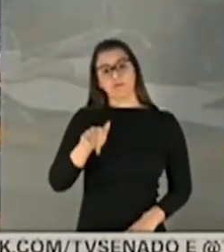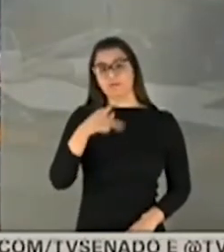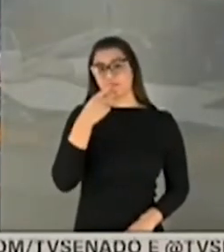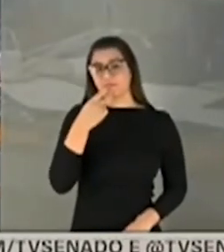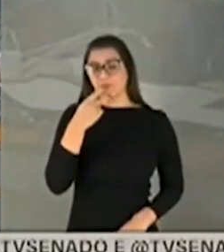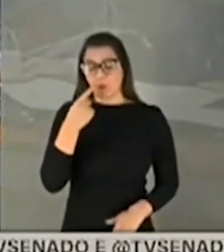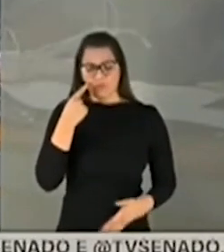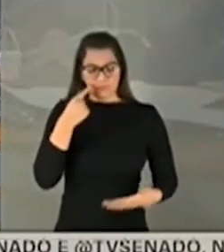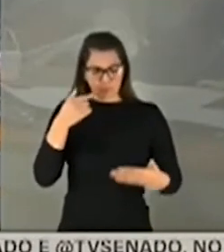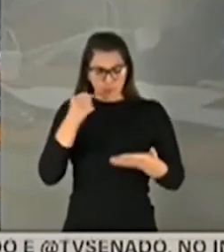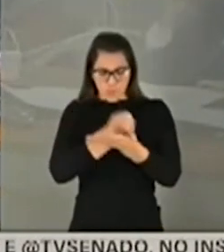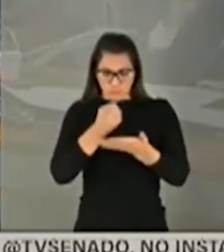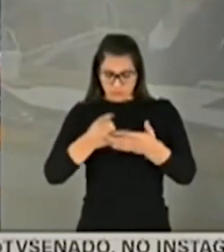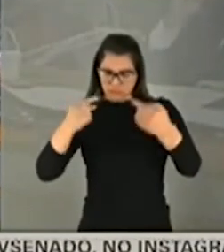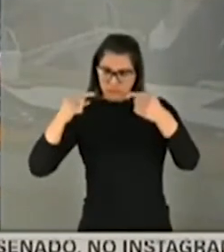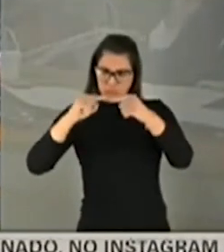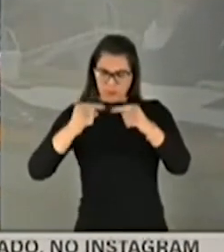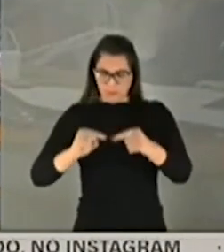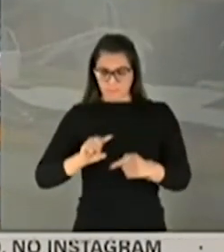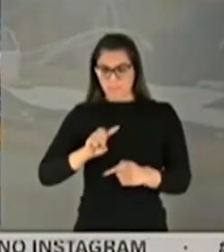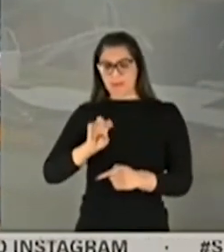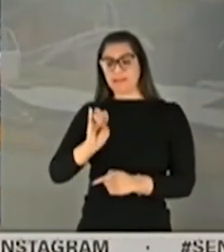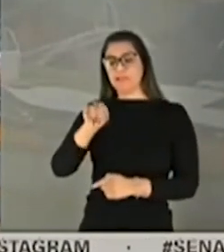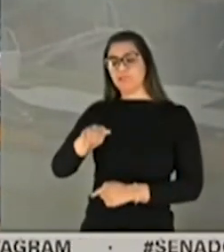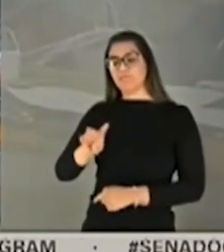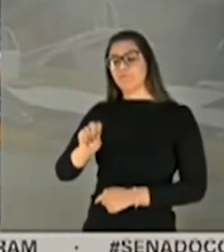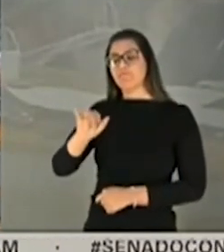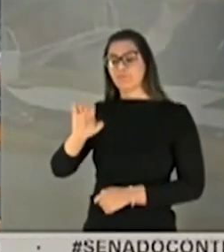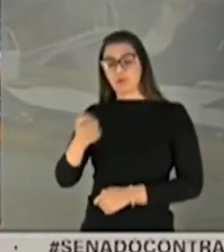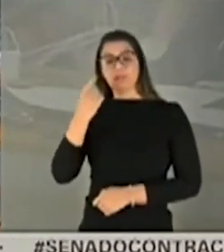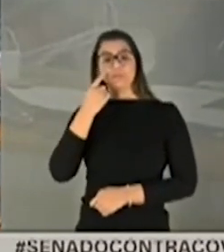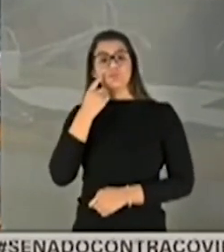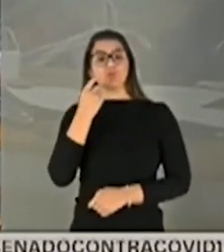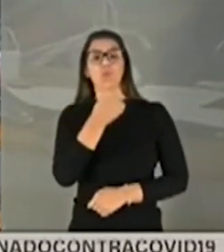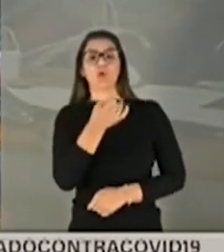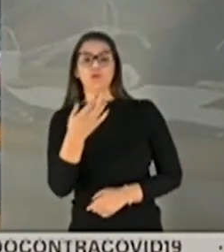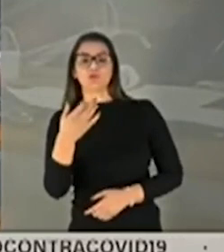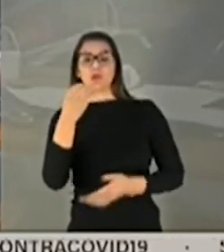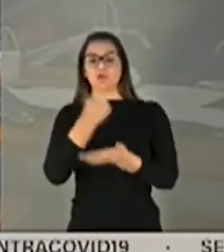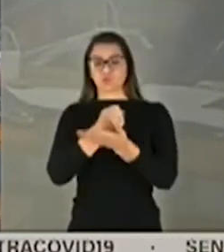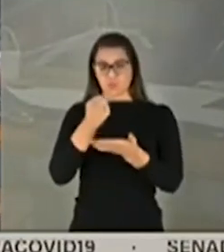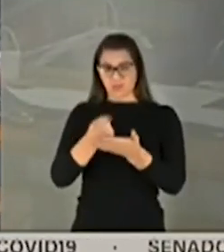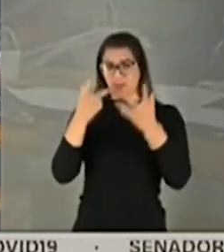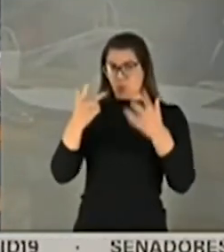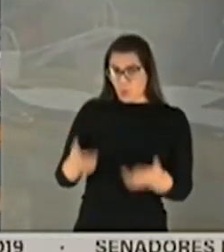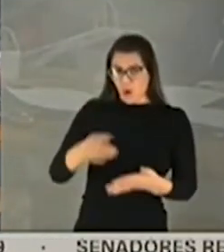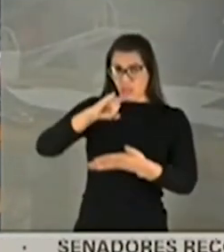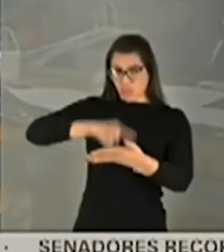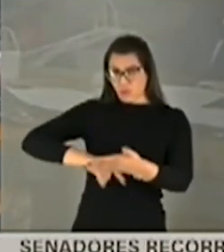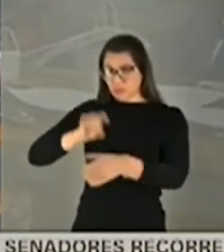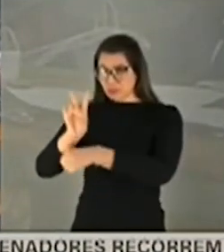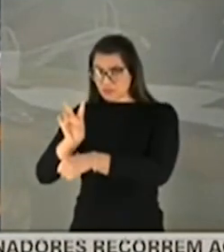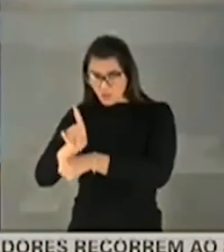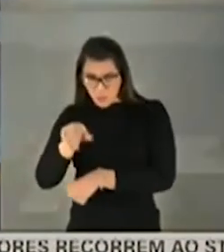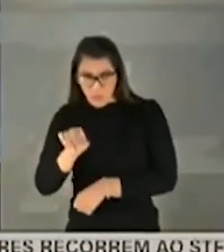que ao checar o contrato com a invoice, constatou que o quantitativo do contrato correspondia à nota fiscal? É isso?